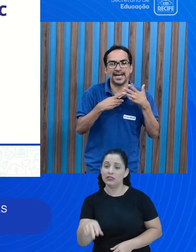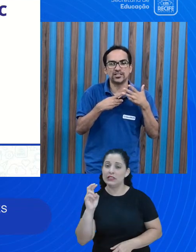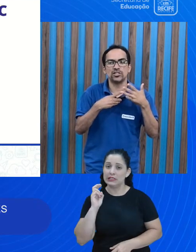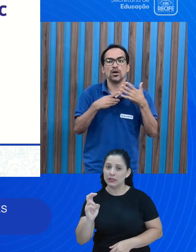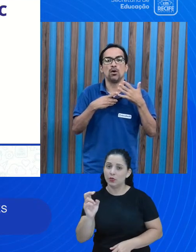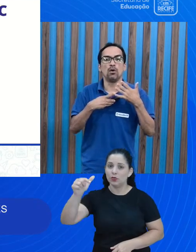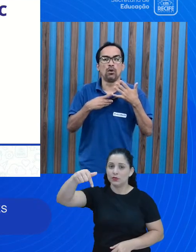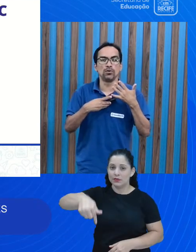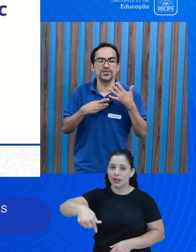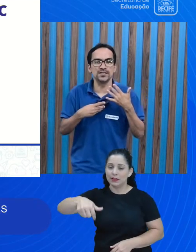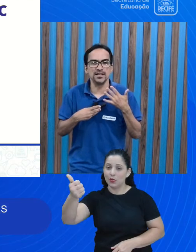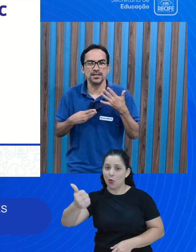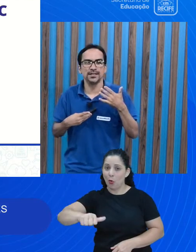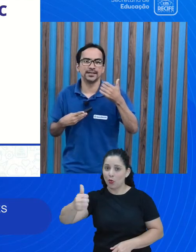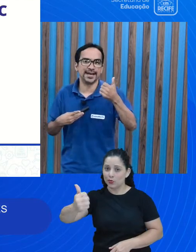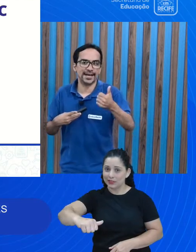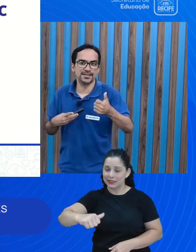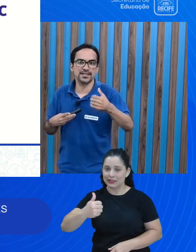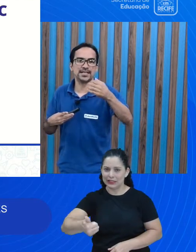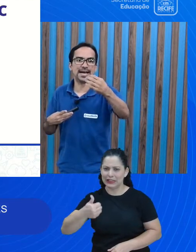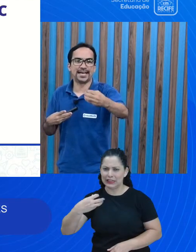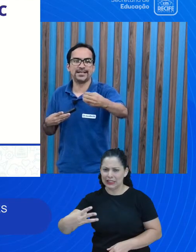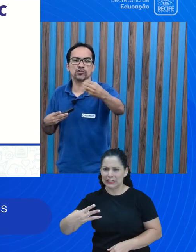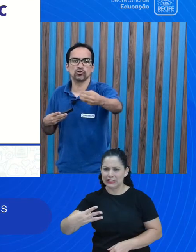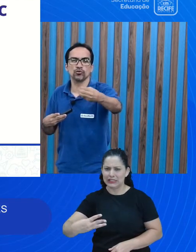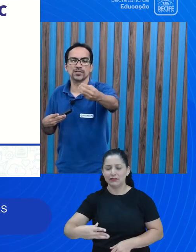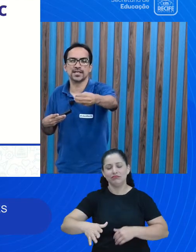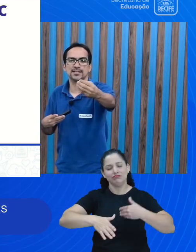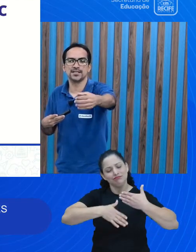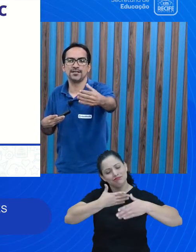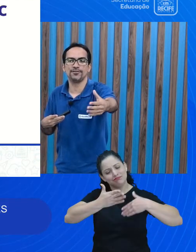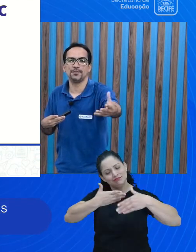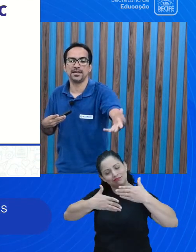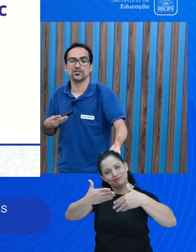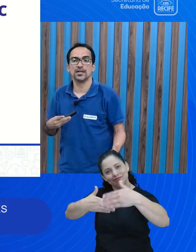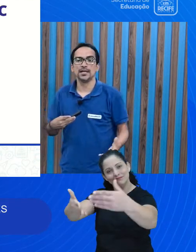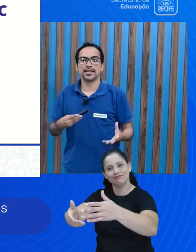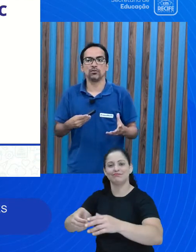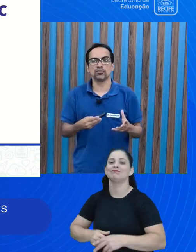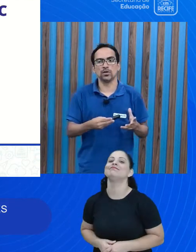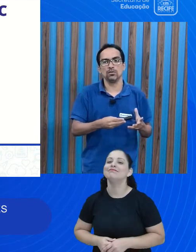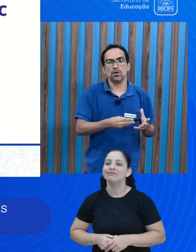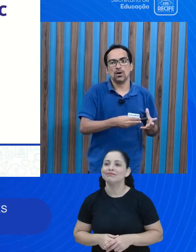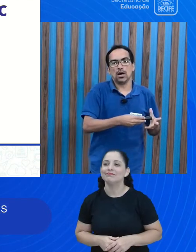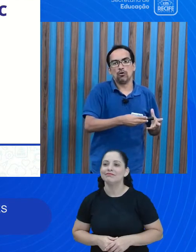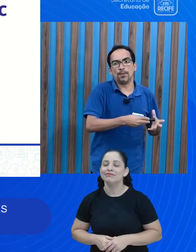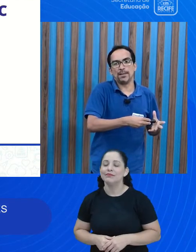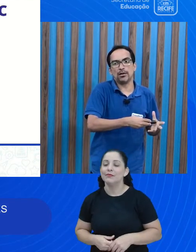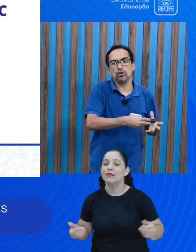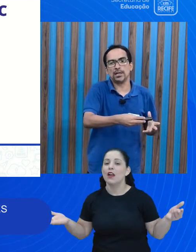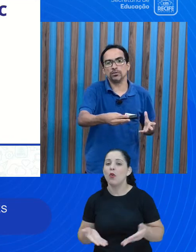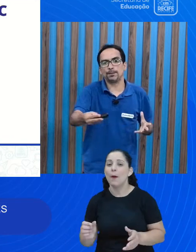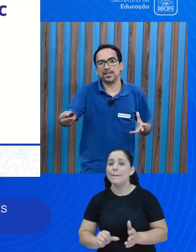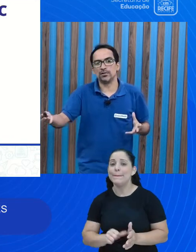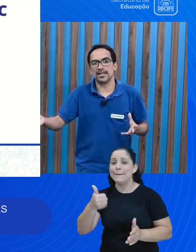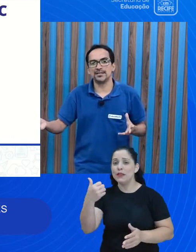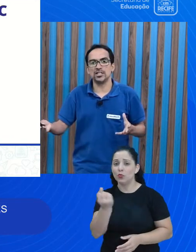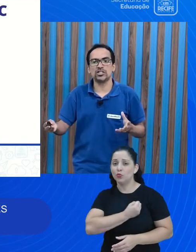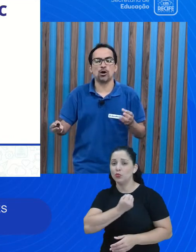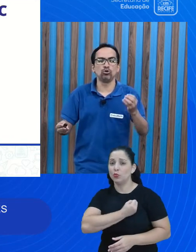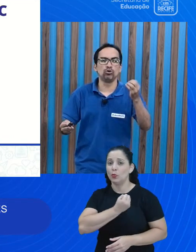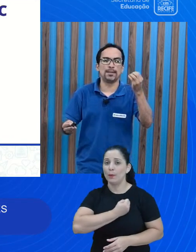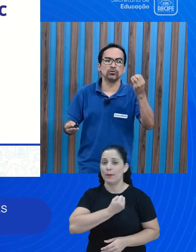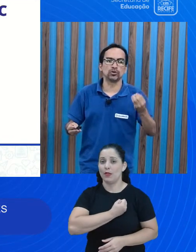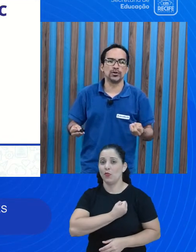7, 11, 13, e aí sucessivamente. Então, o primeiro número primo que